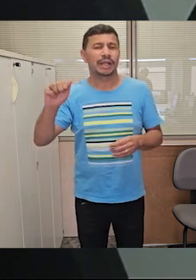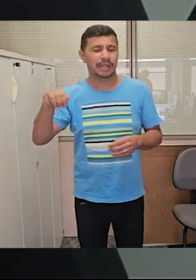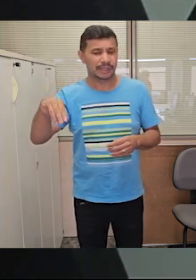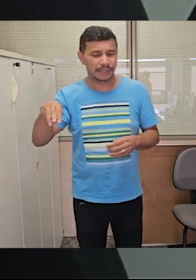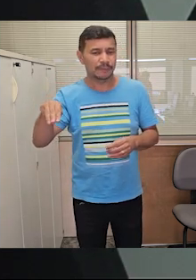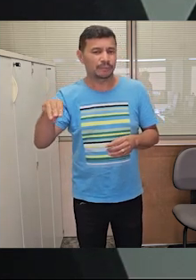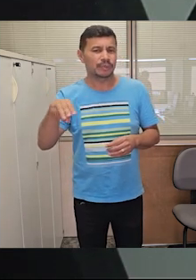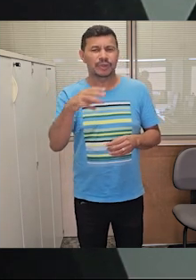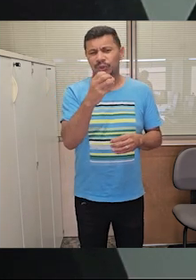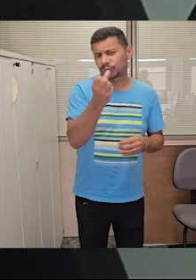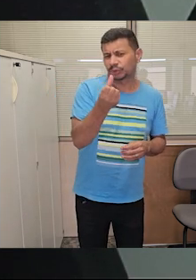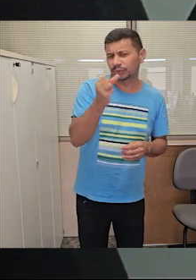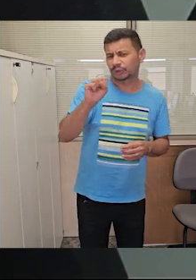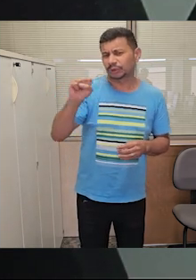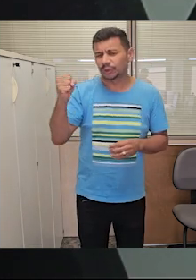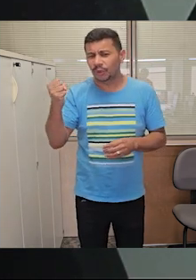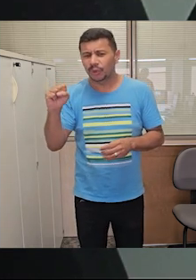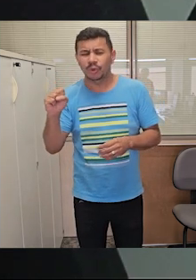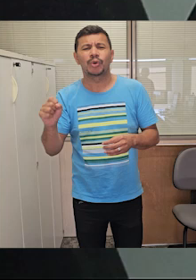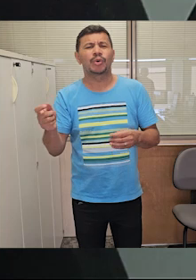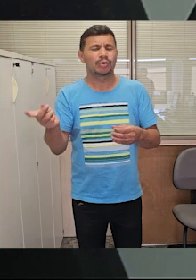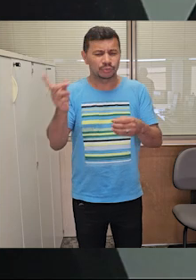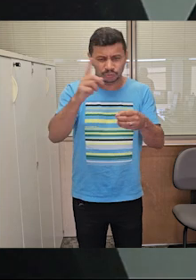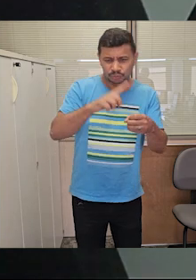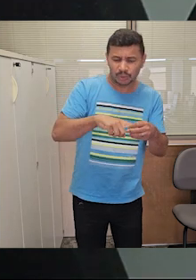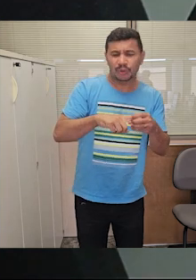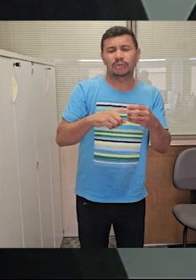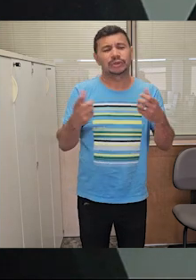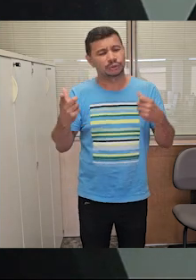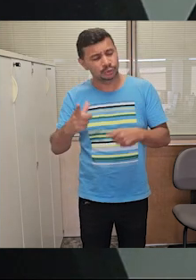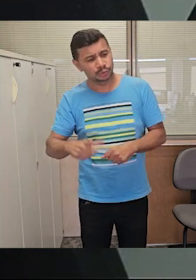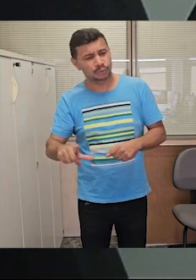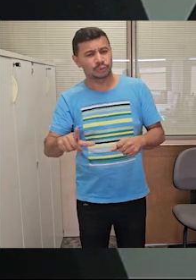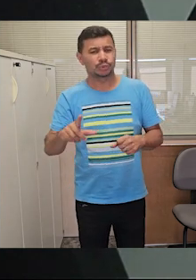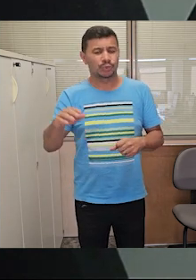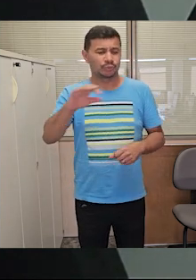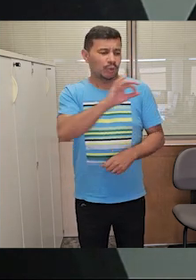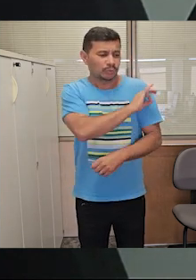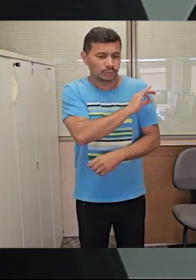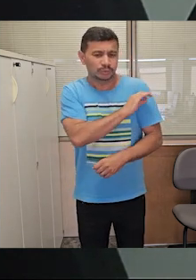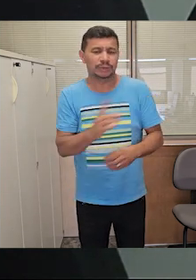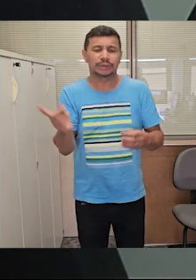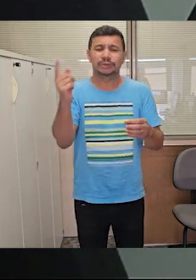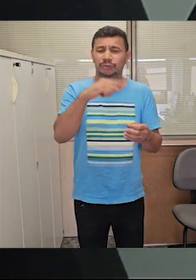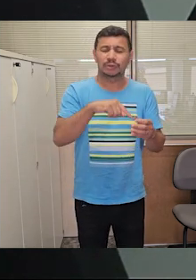E em 68 houve novamente a intervenção no sindicato.